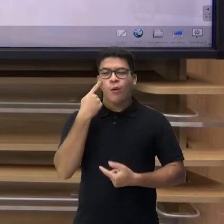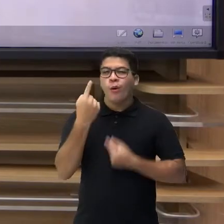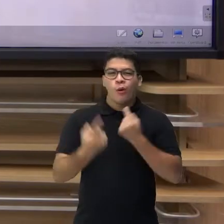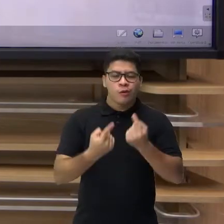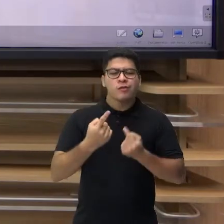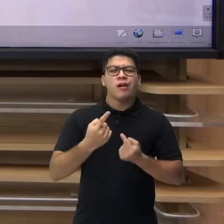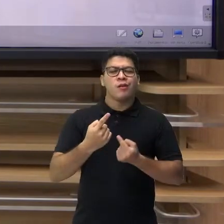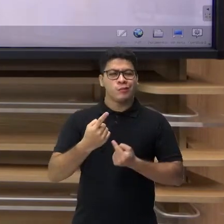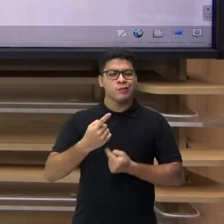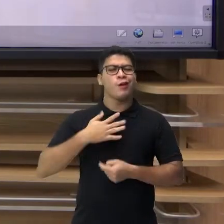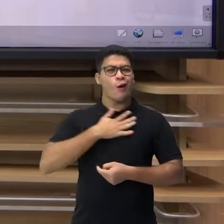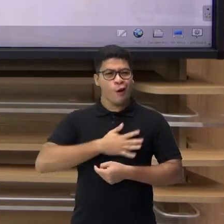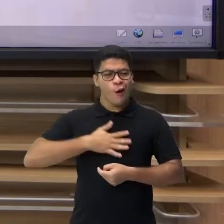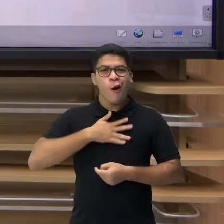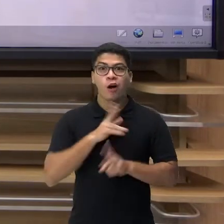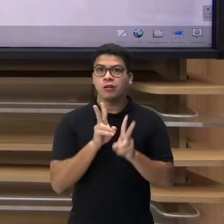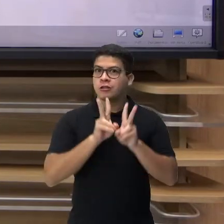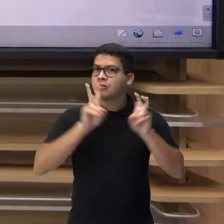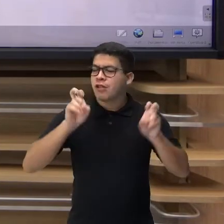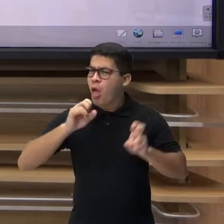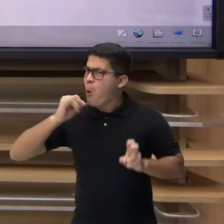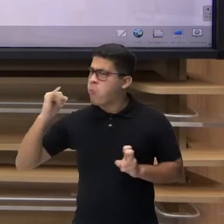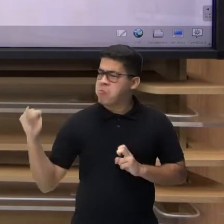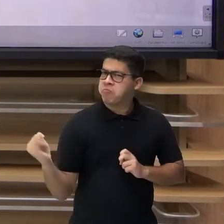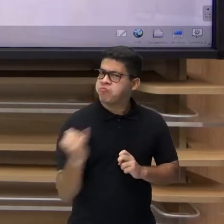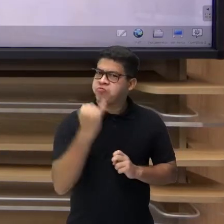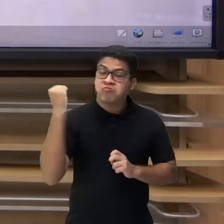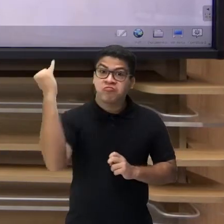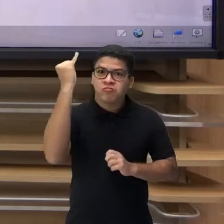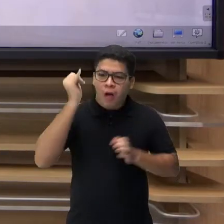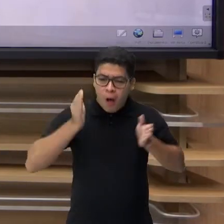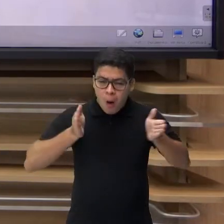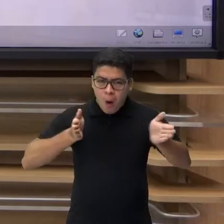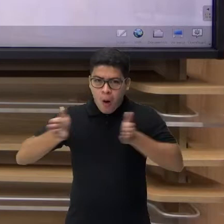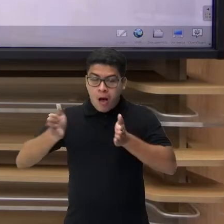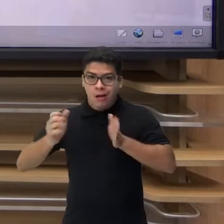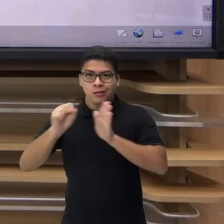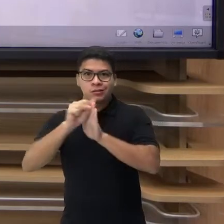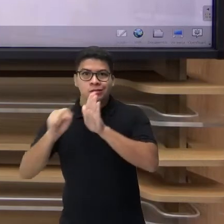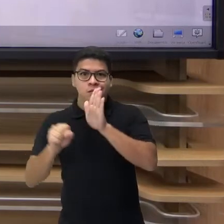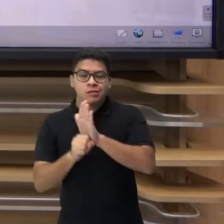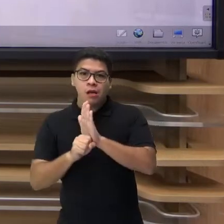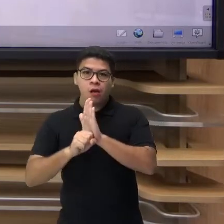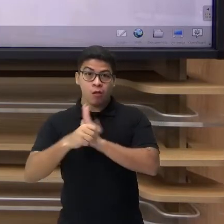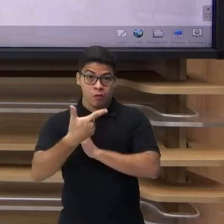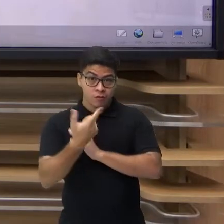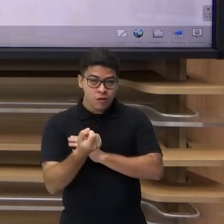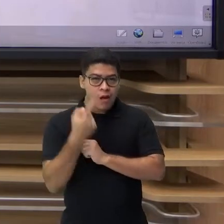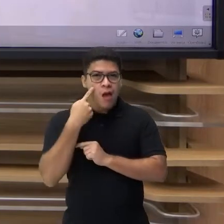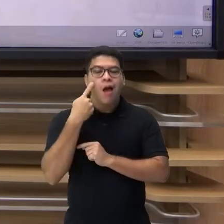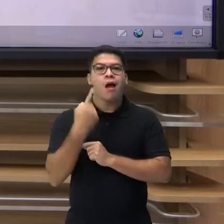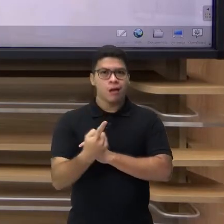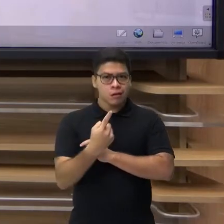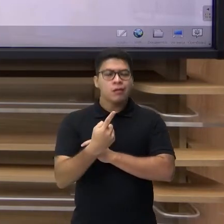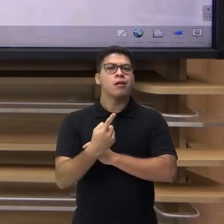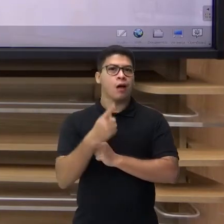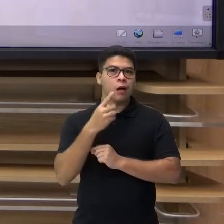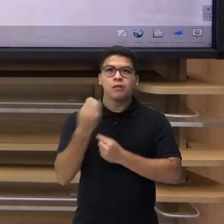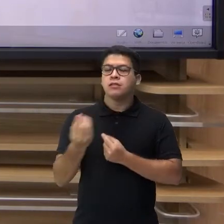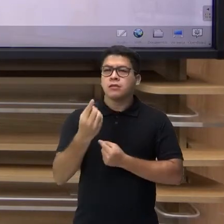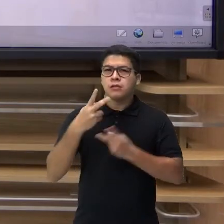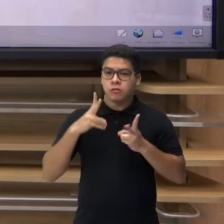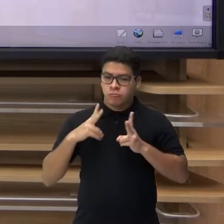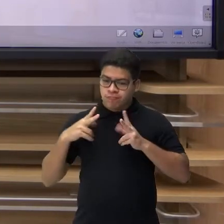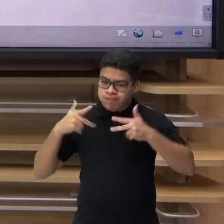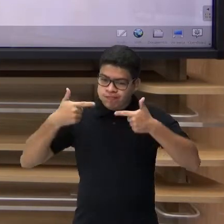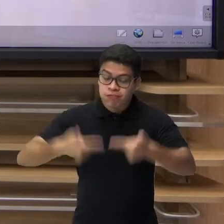Segunda Guerra, um dos eventos mais importantes do século XX e com consequências que a gente consegue perceber